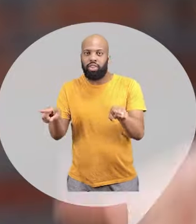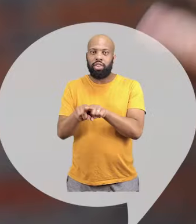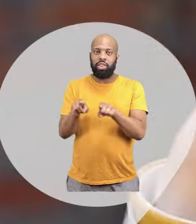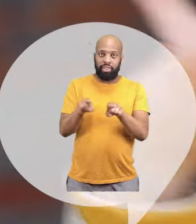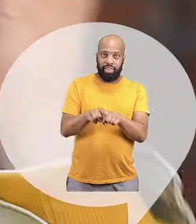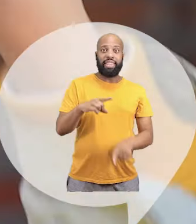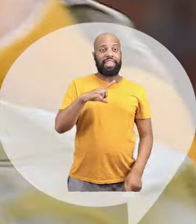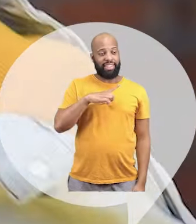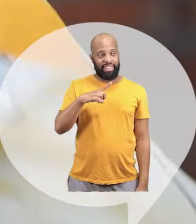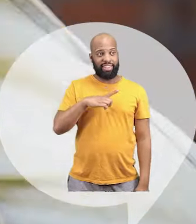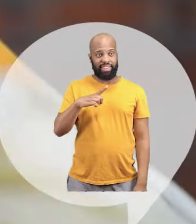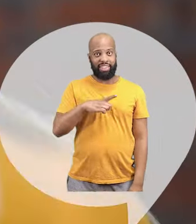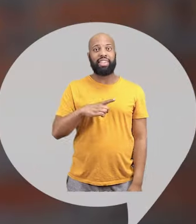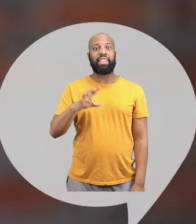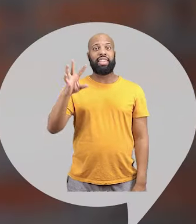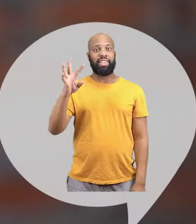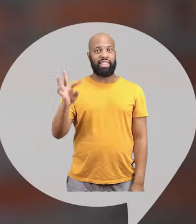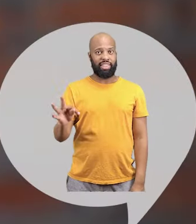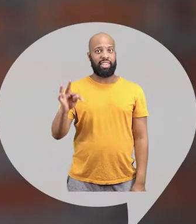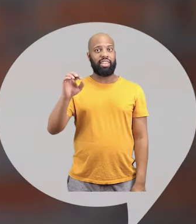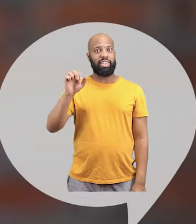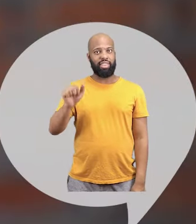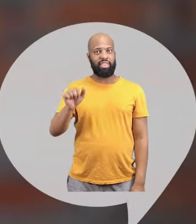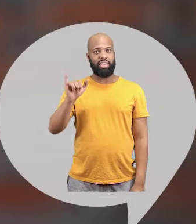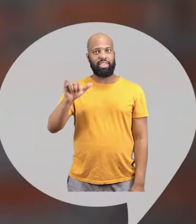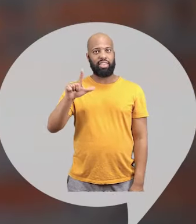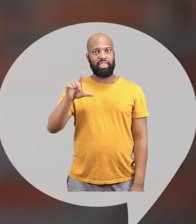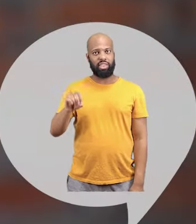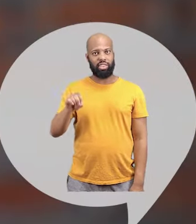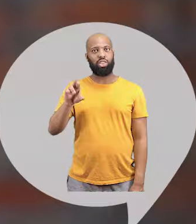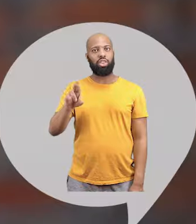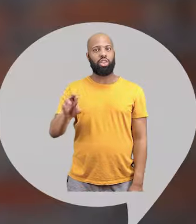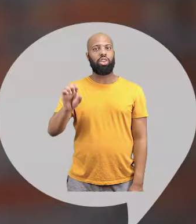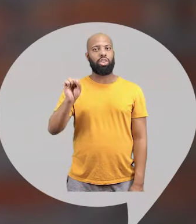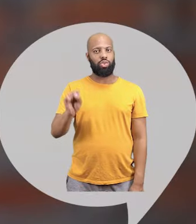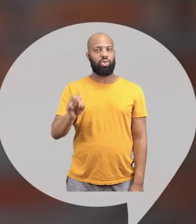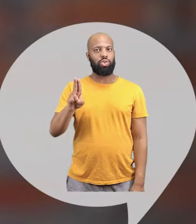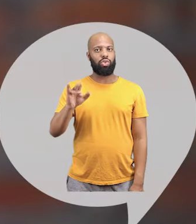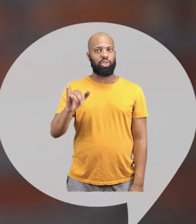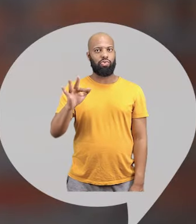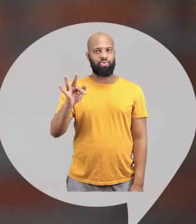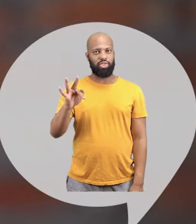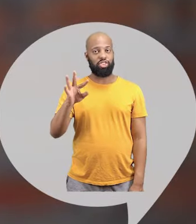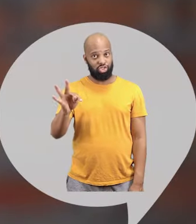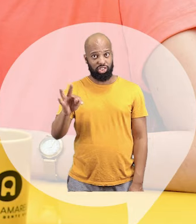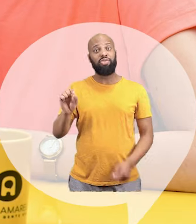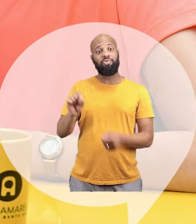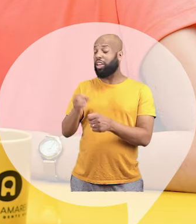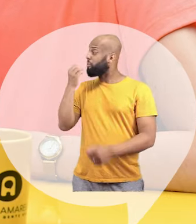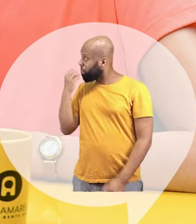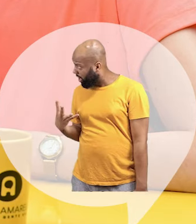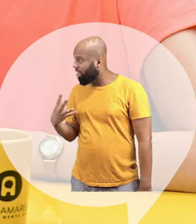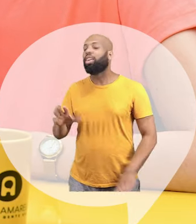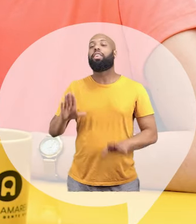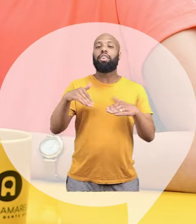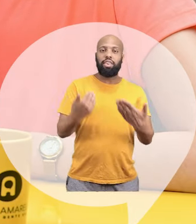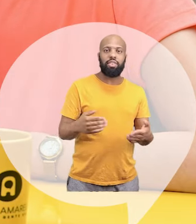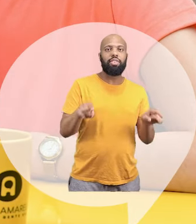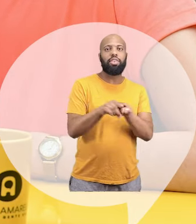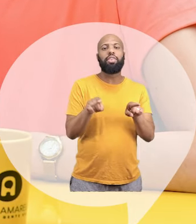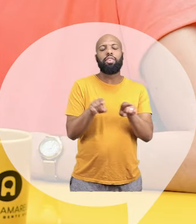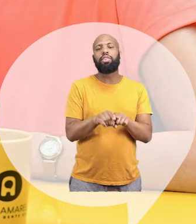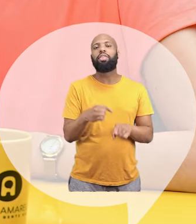junto e tem a Taylor Swift sei lá é mas ela faz isso ela faz isso e faz muito bem eu acho que